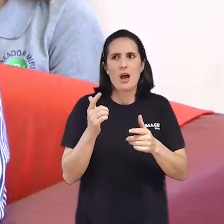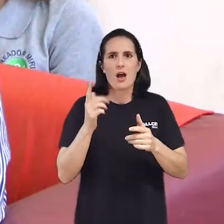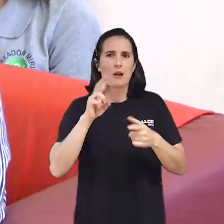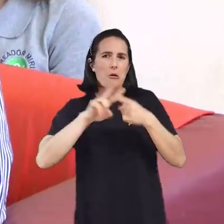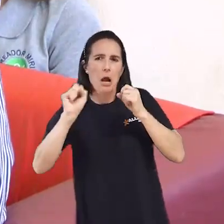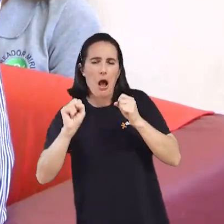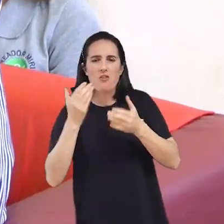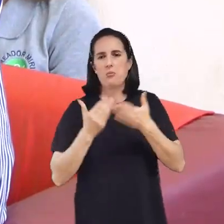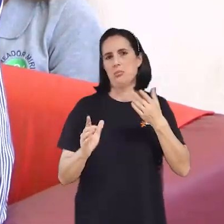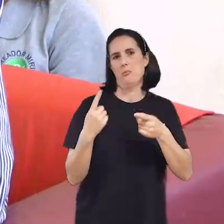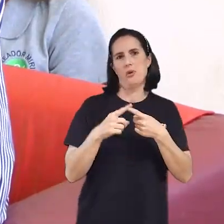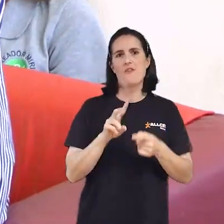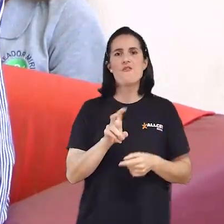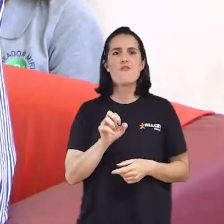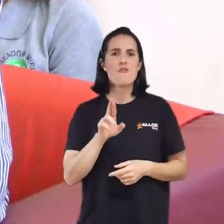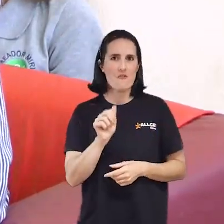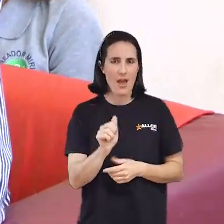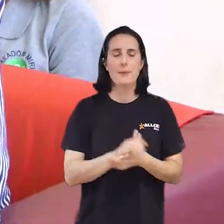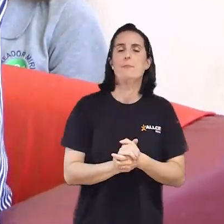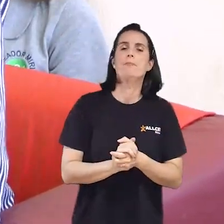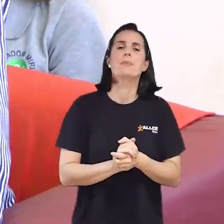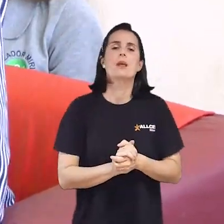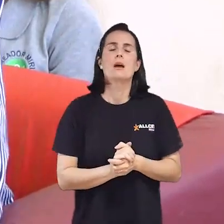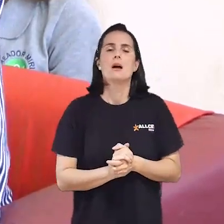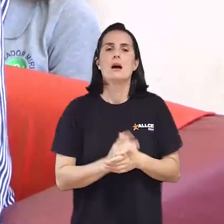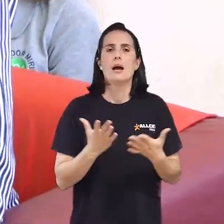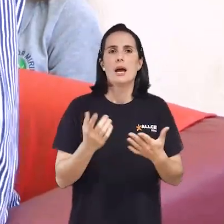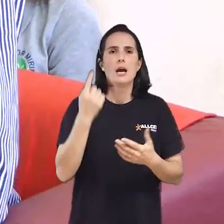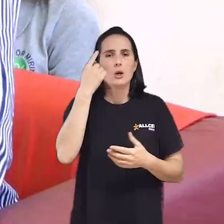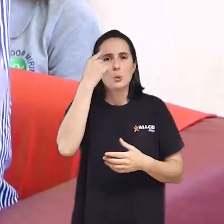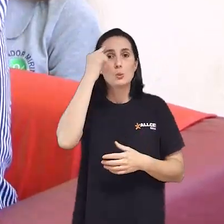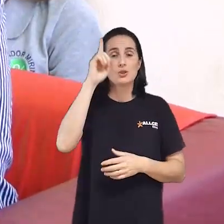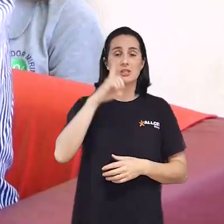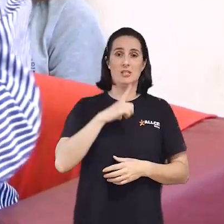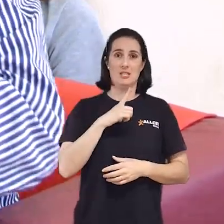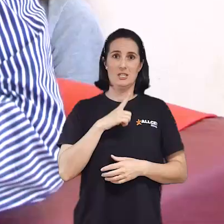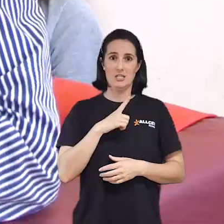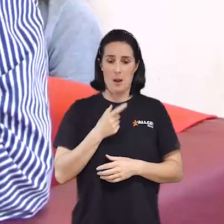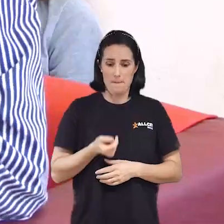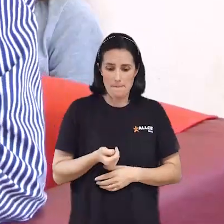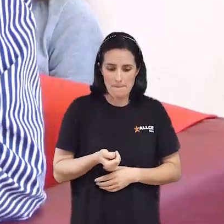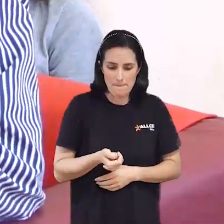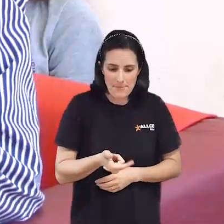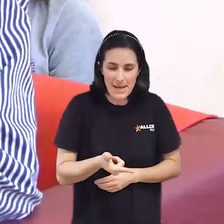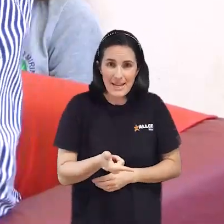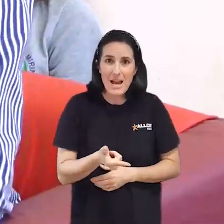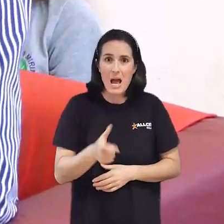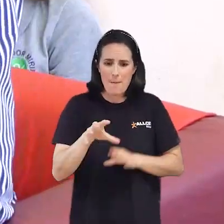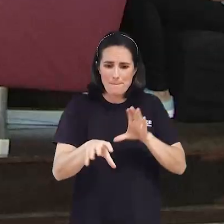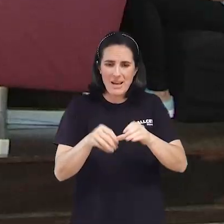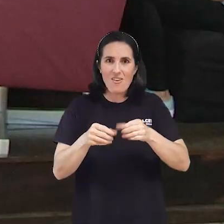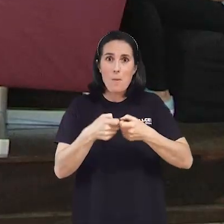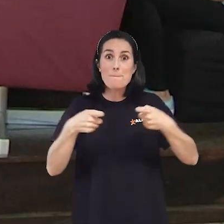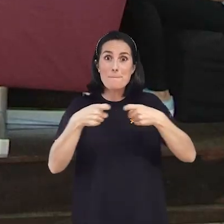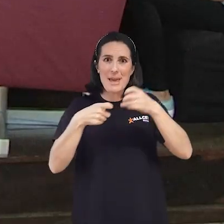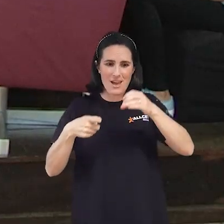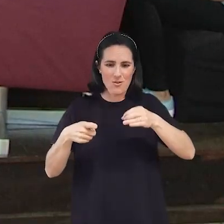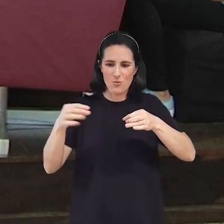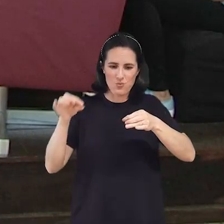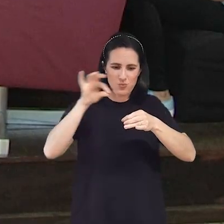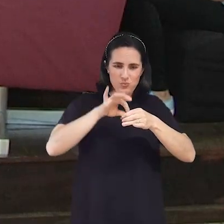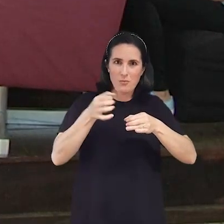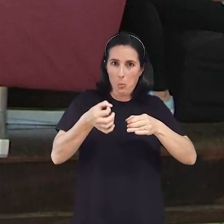muito, mas peca geralmente não, mas ou se ganhava ou se perdia, porque a gente jogava vera,